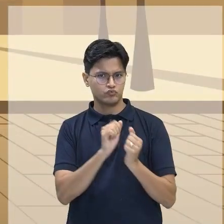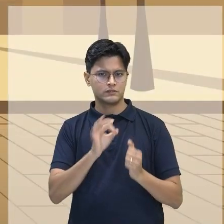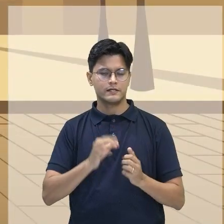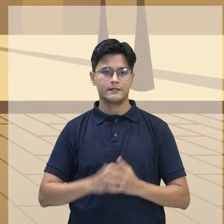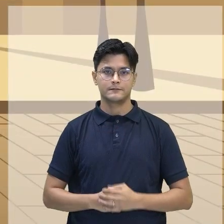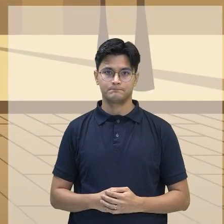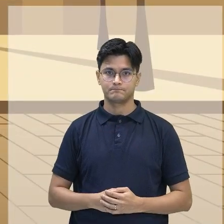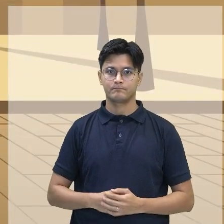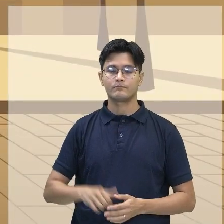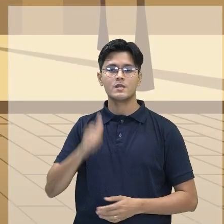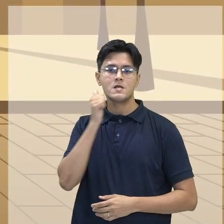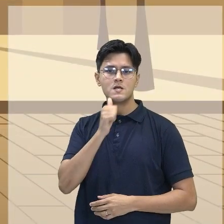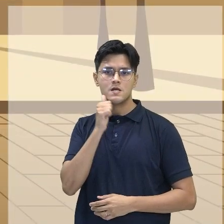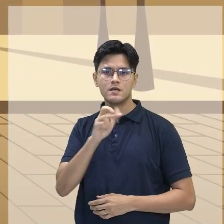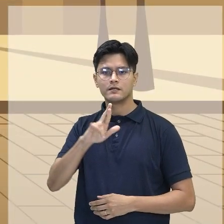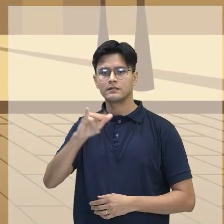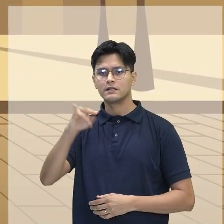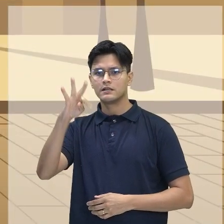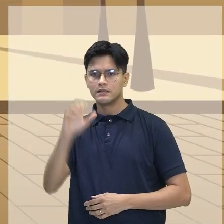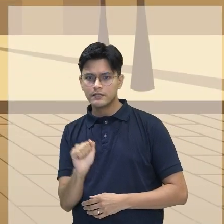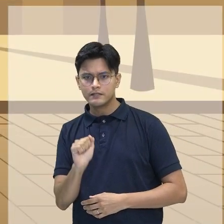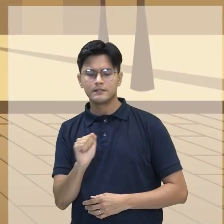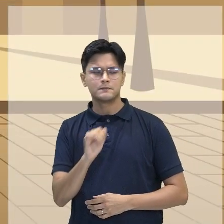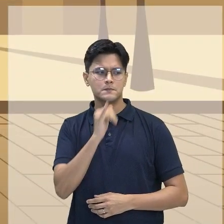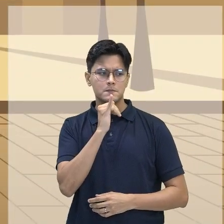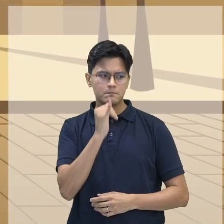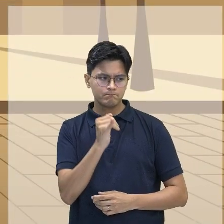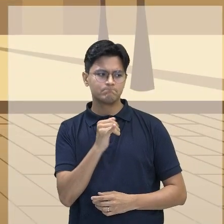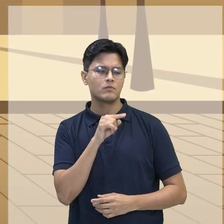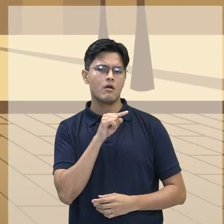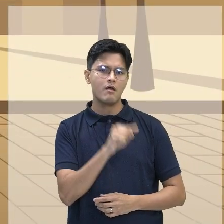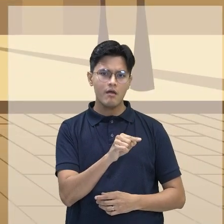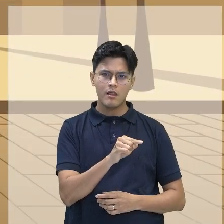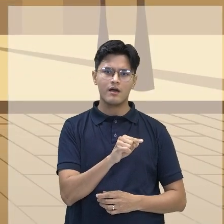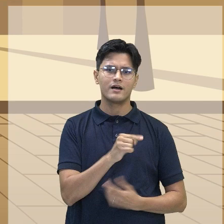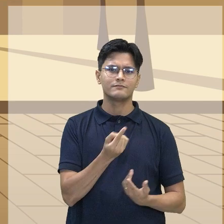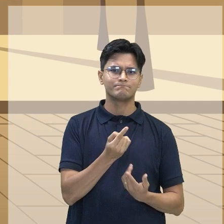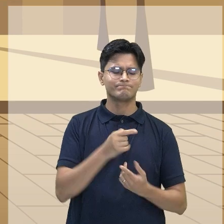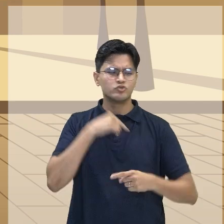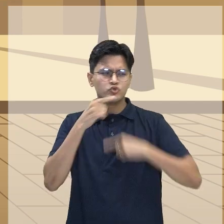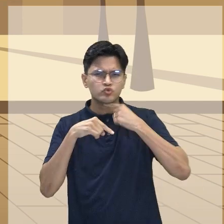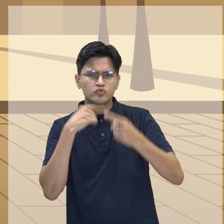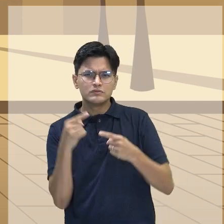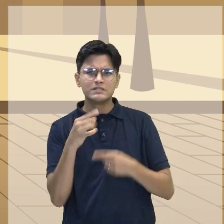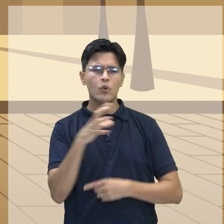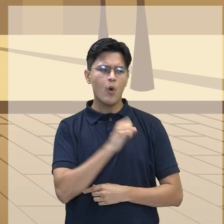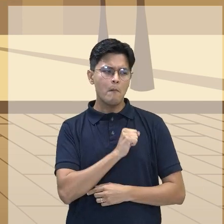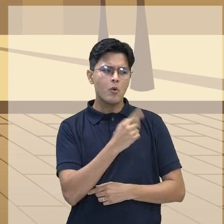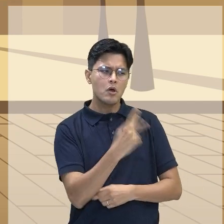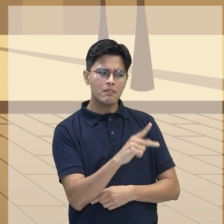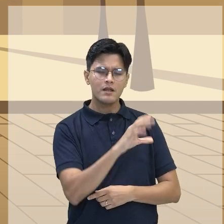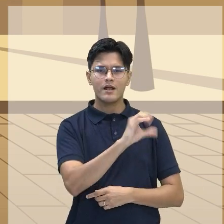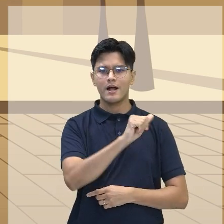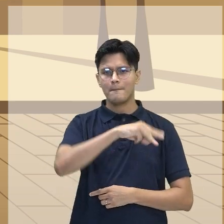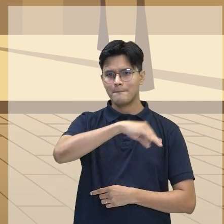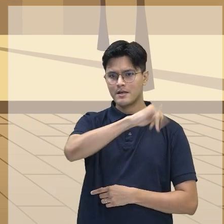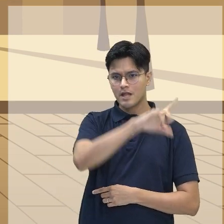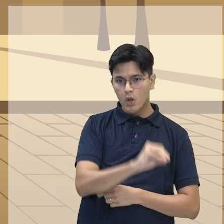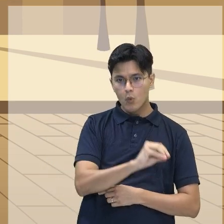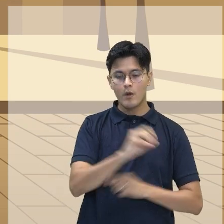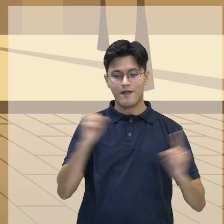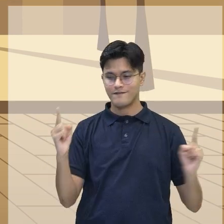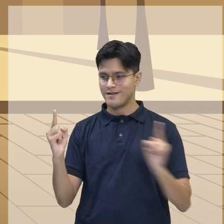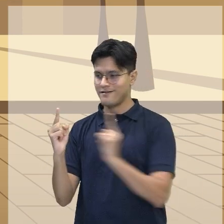Rita, insegura em relação ao amor de Camilo, decide consultar uma cartomante. Ao revelar suas dúvidas, a cartomante